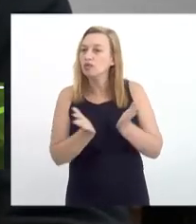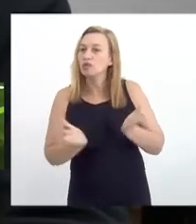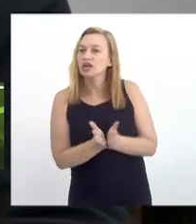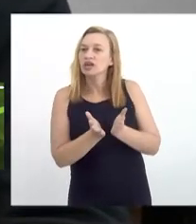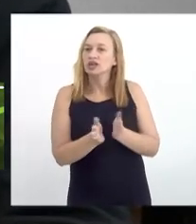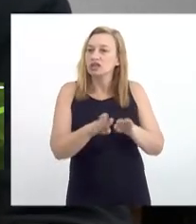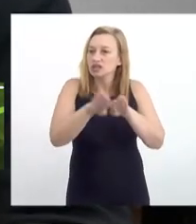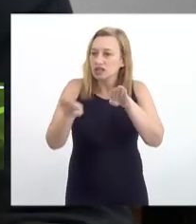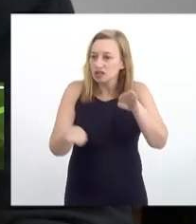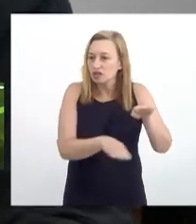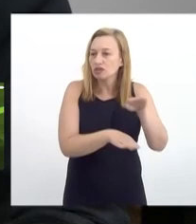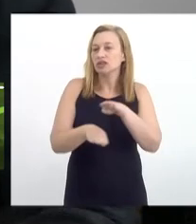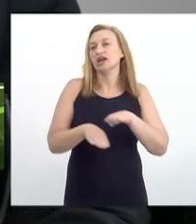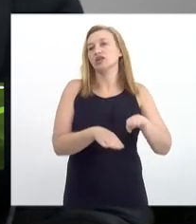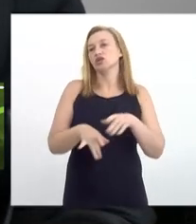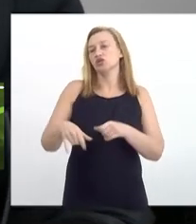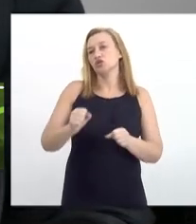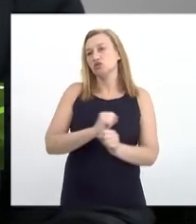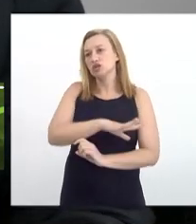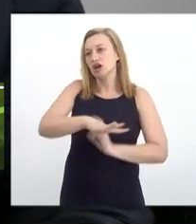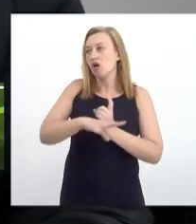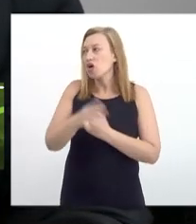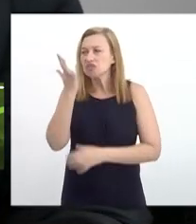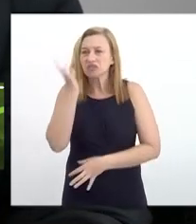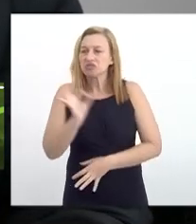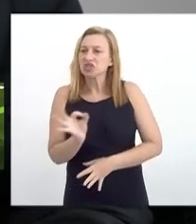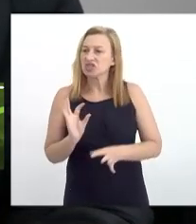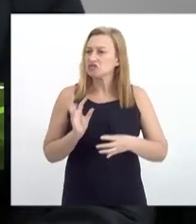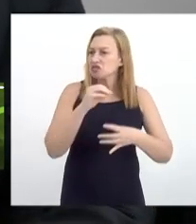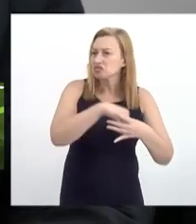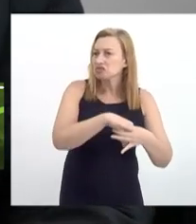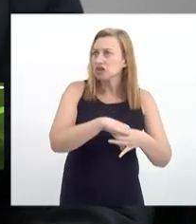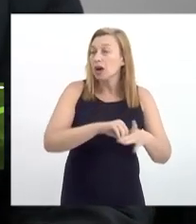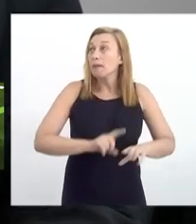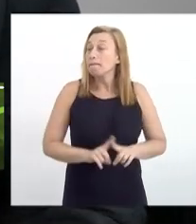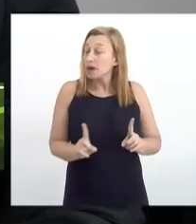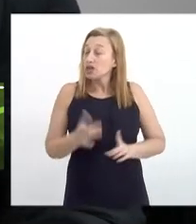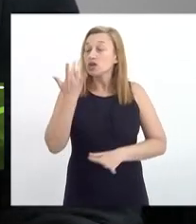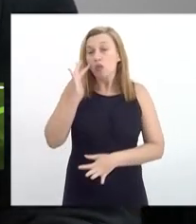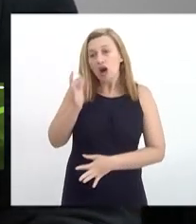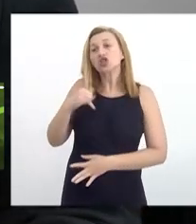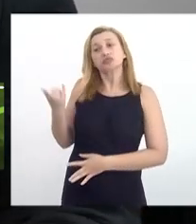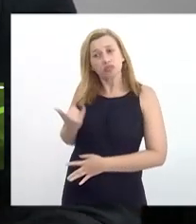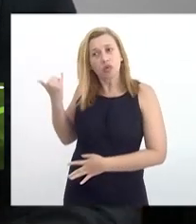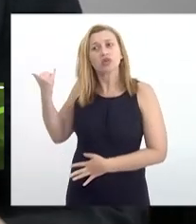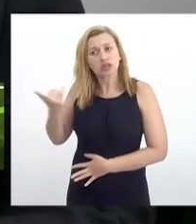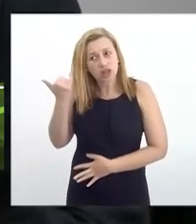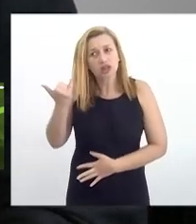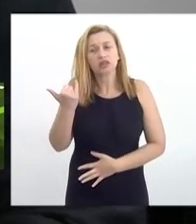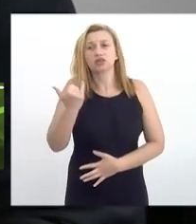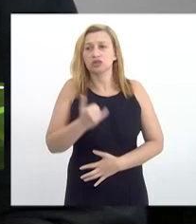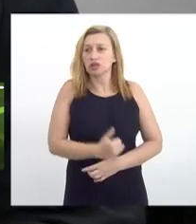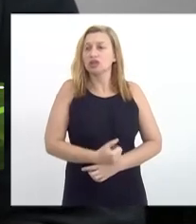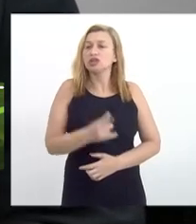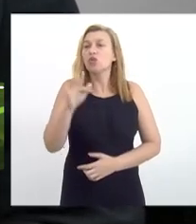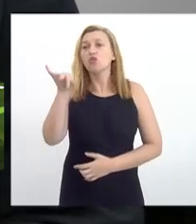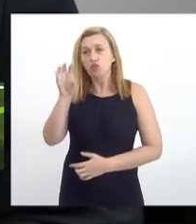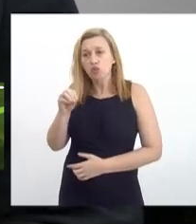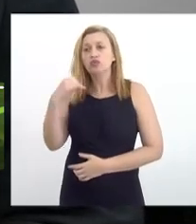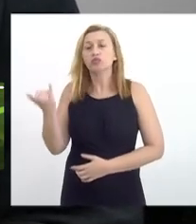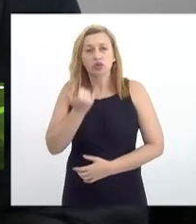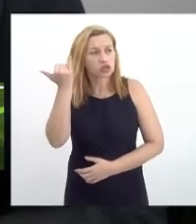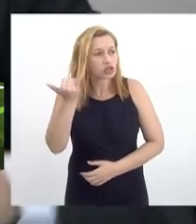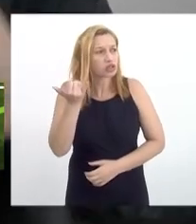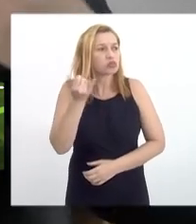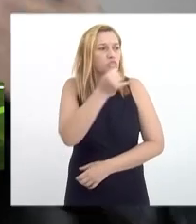Sociais. Não sei se ela foi incorporada, mas, assim, eu acho muito importante ser um fundo importante para o Rio de